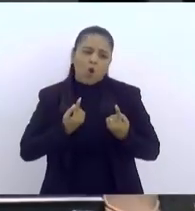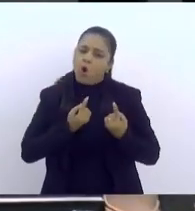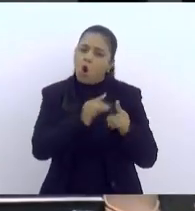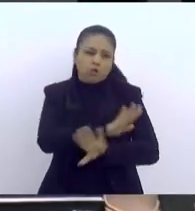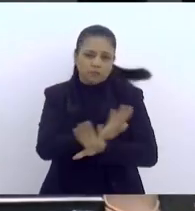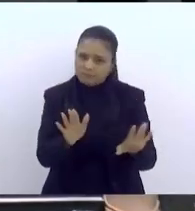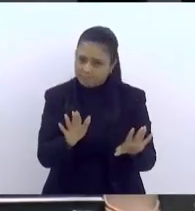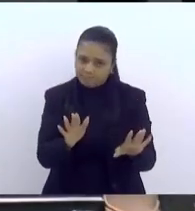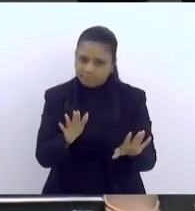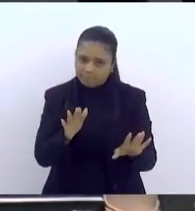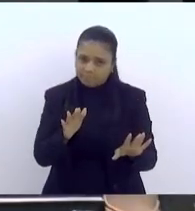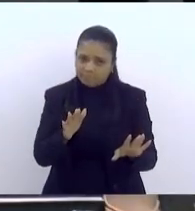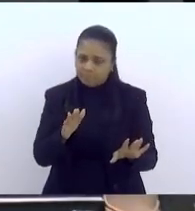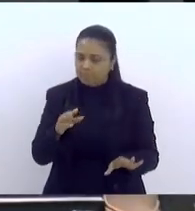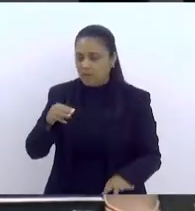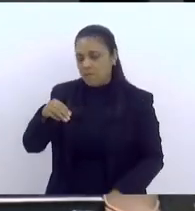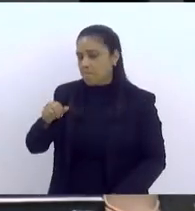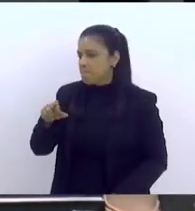Contrariamente, Marcelo Dino.